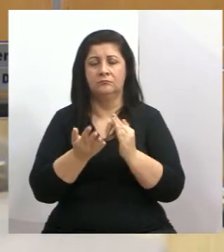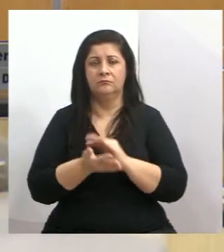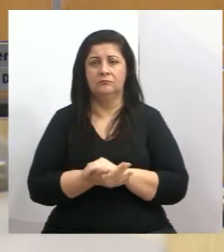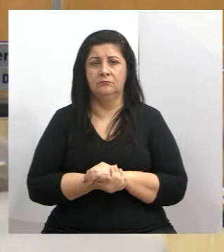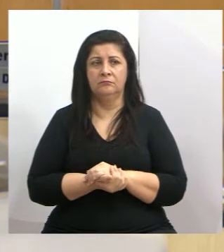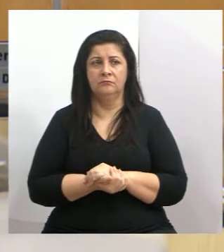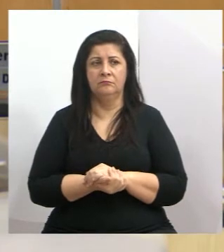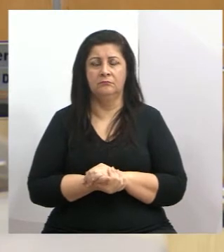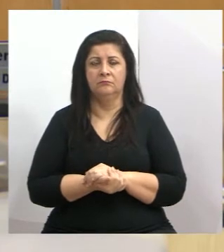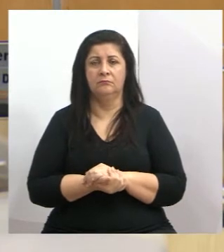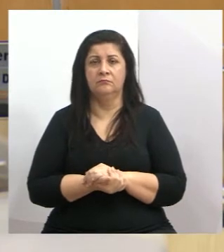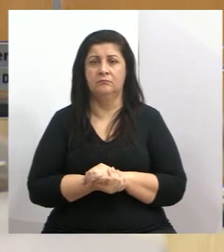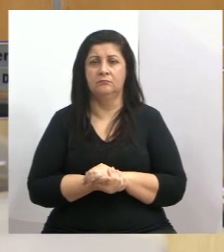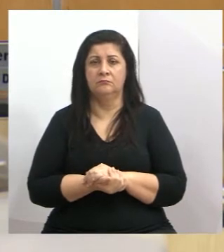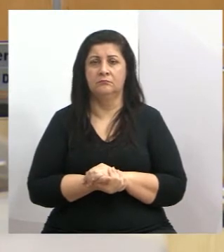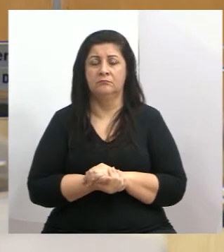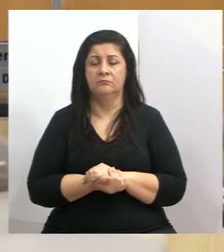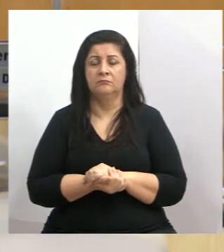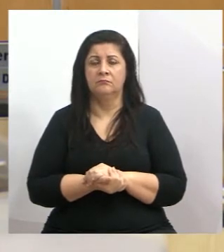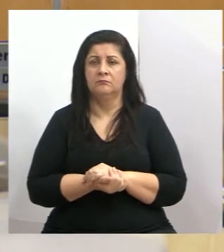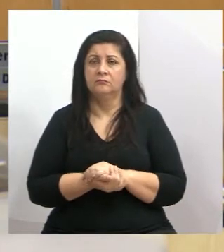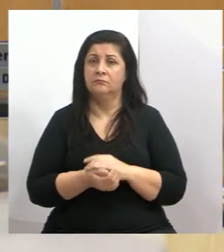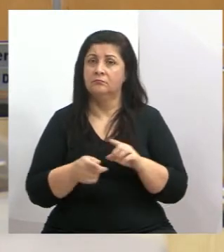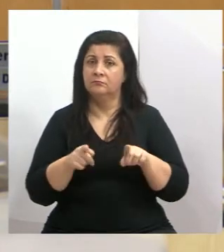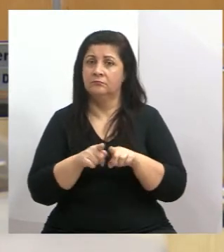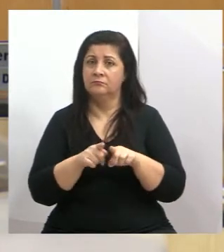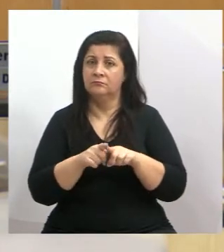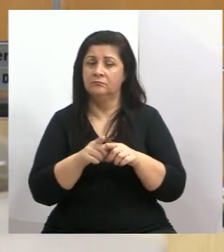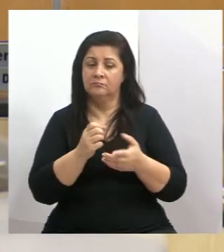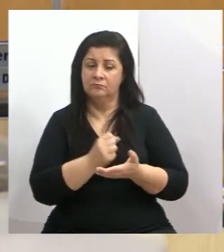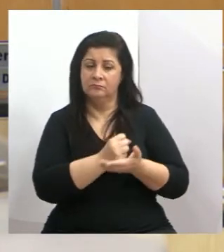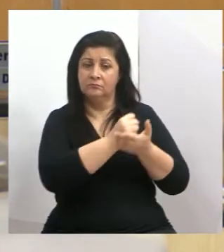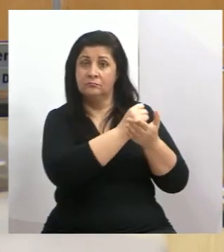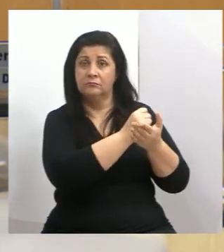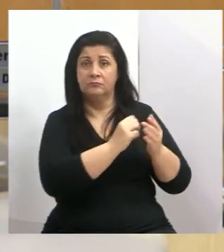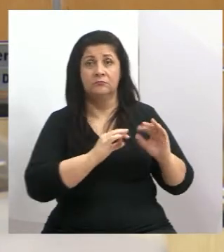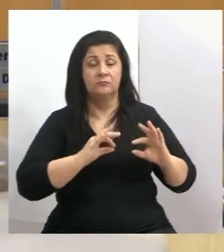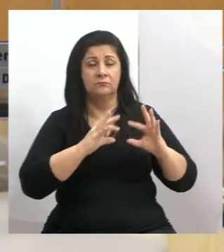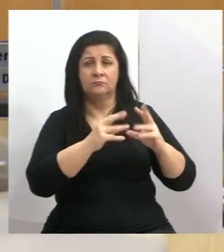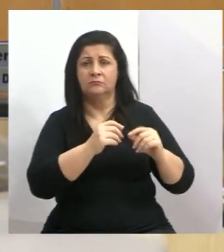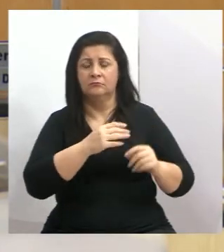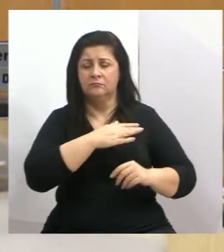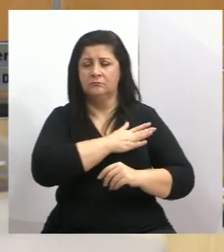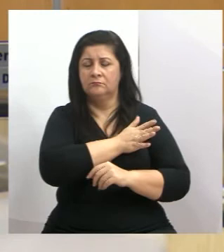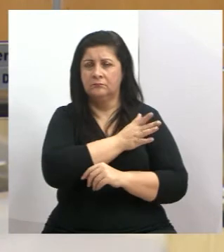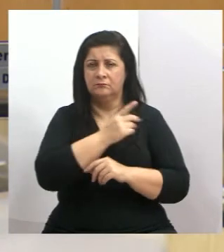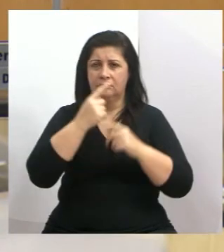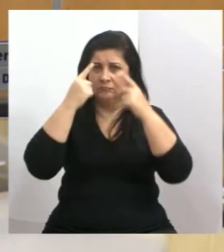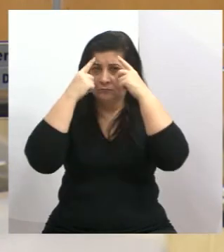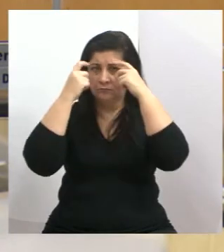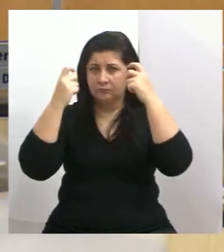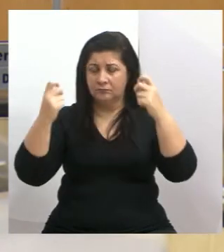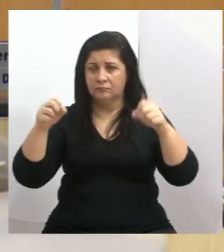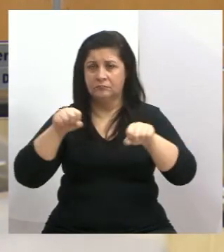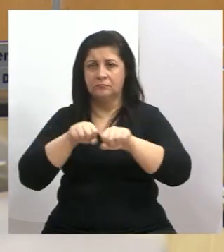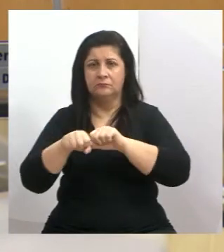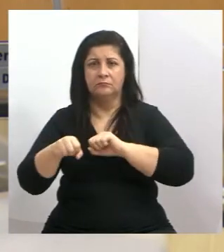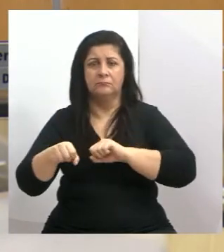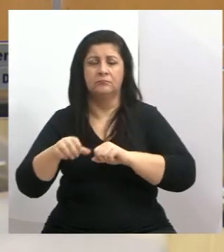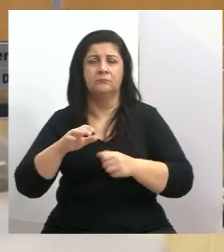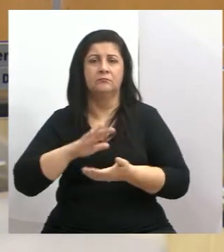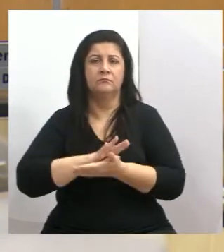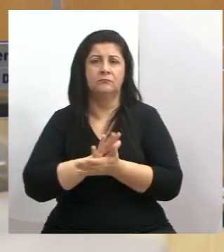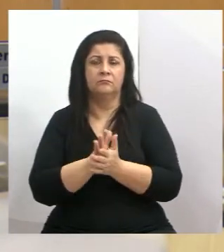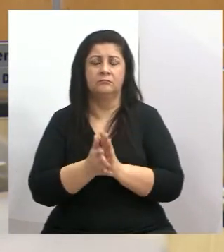o e Comunitária Além de colocá-los A salvo De toda forma de negligência discriminação exploração violência crueldade e